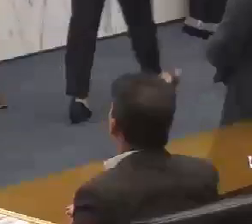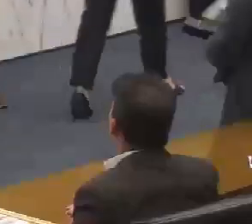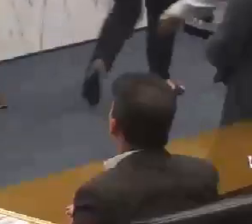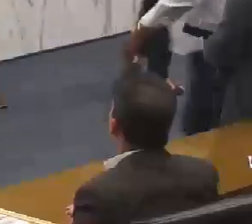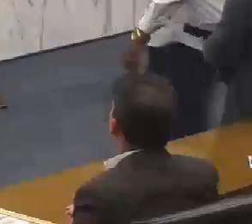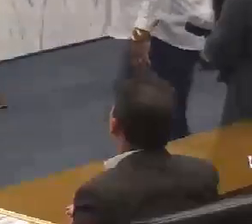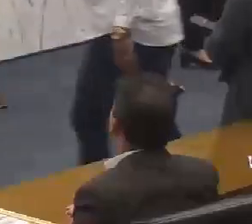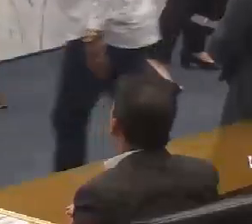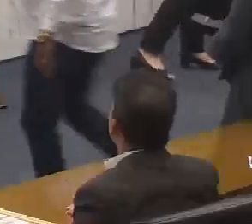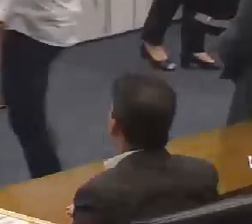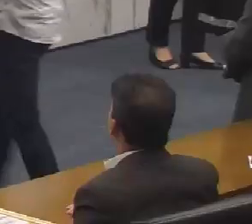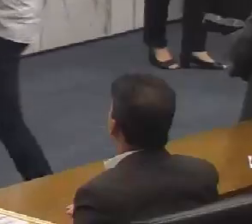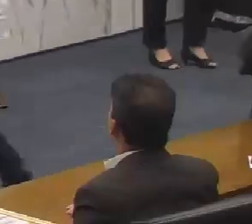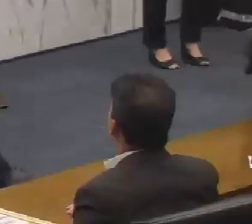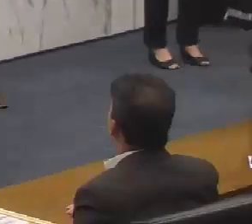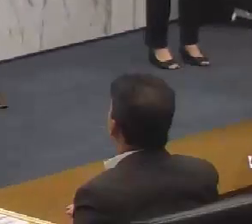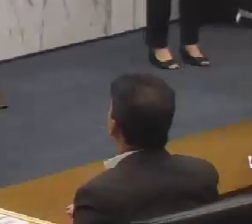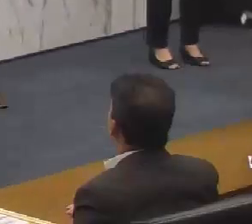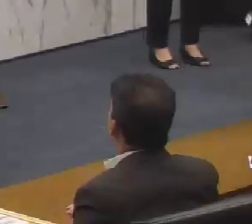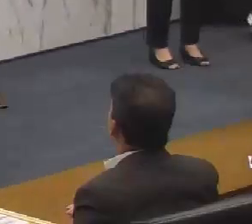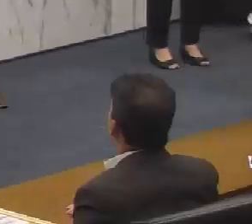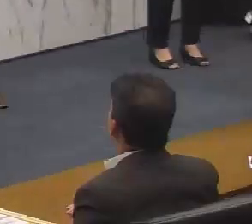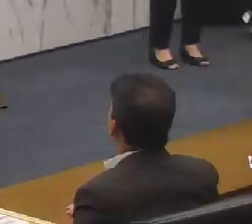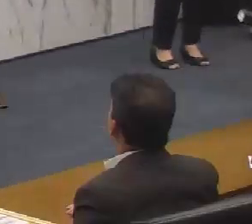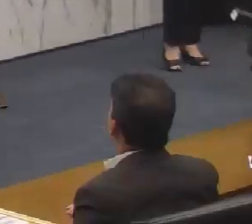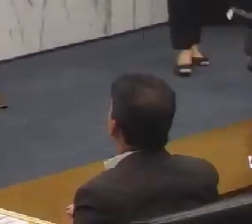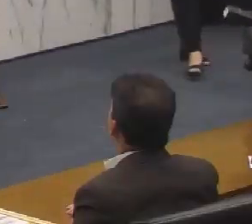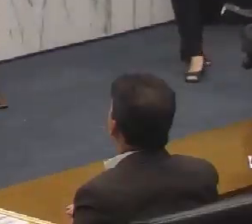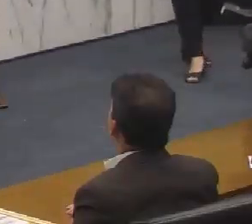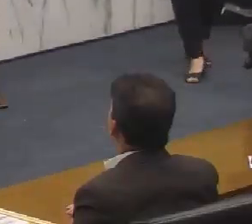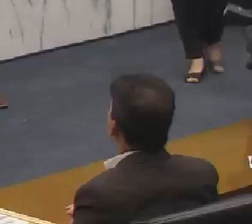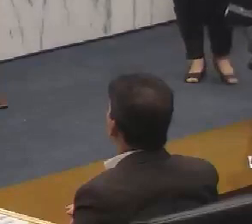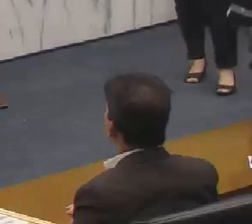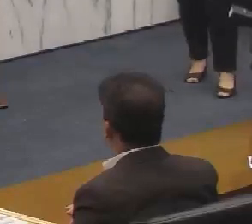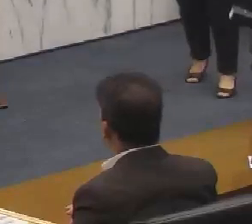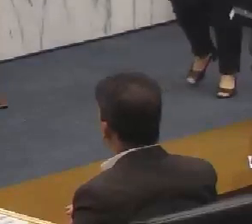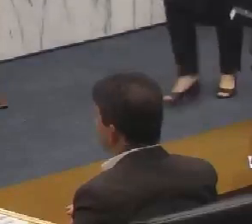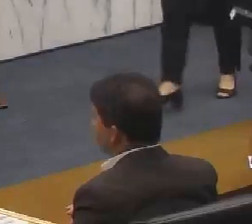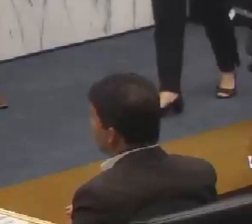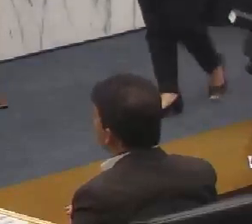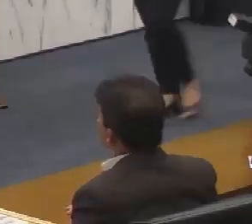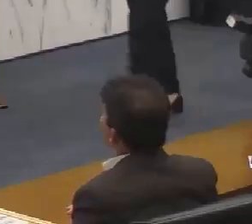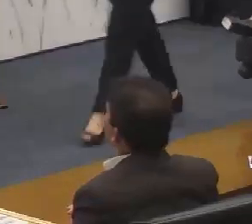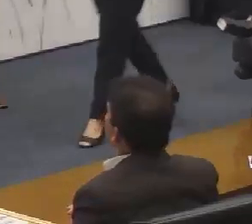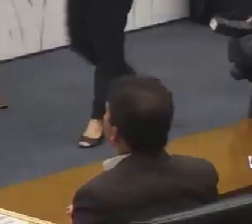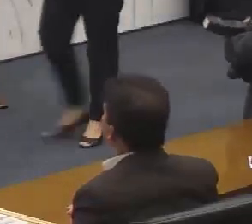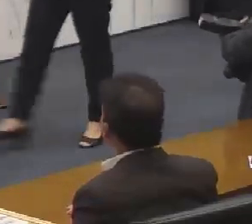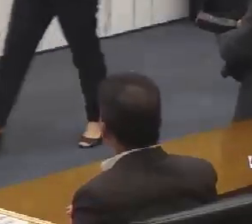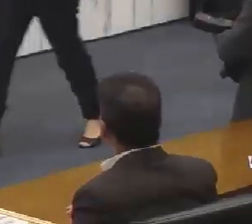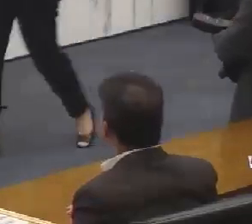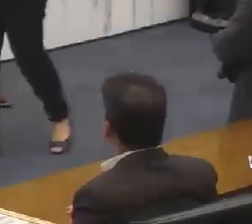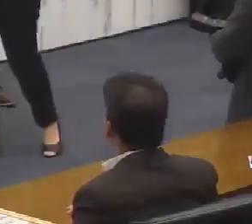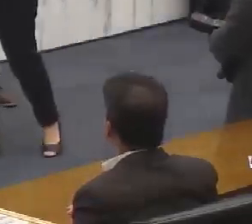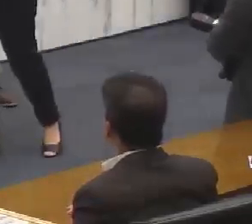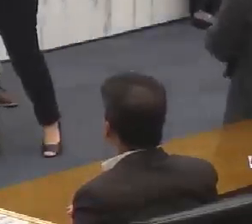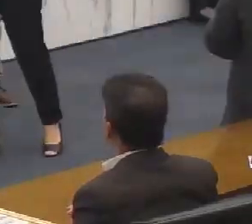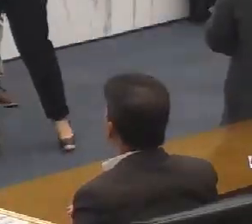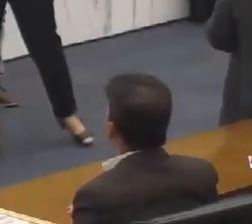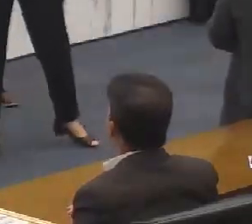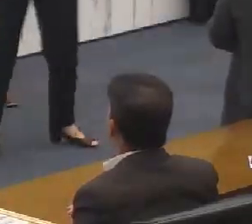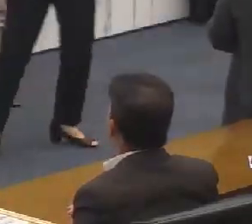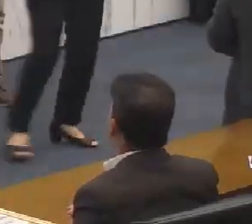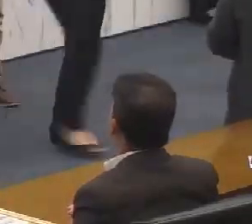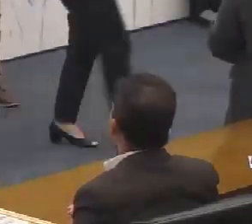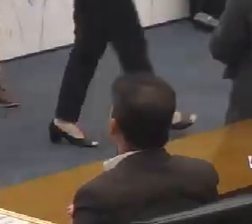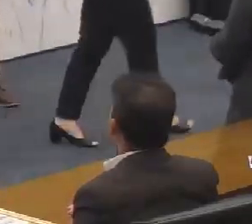Quem espera que a vida seja feita de ilusão pode até ficar maluco